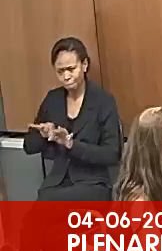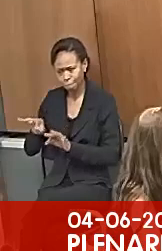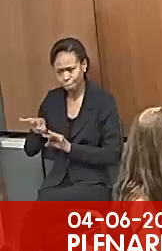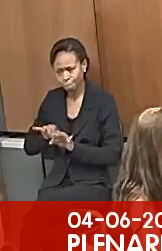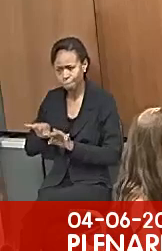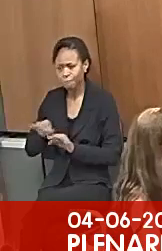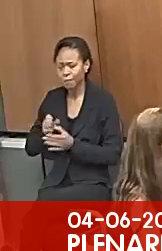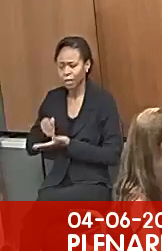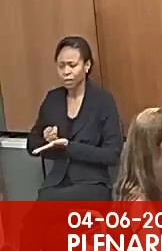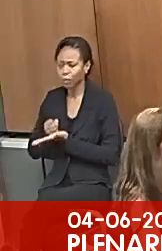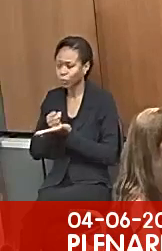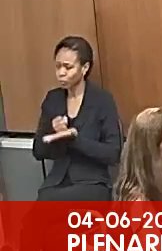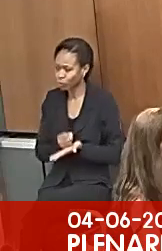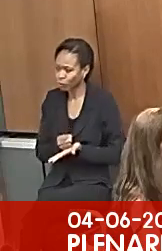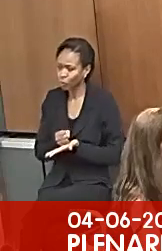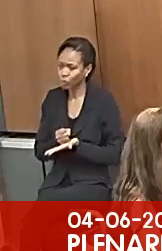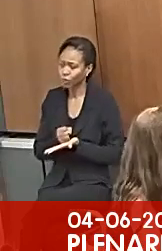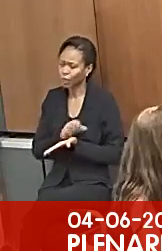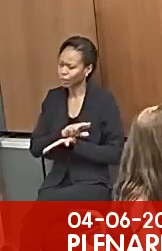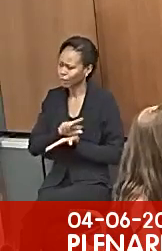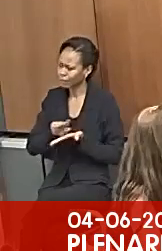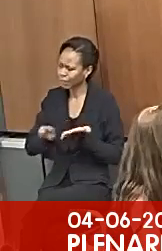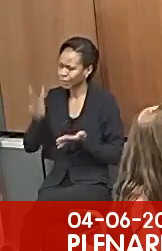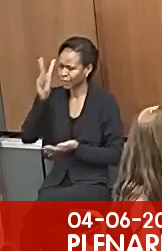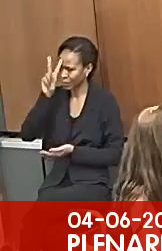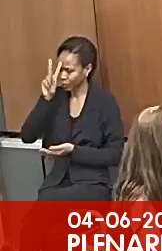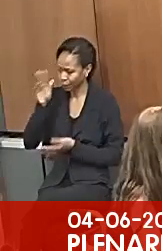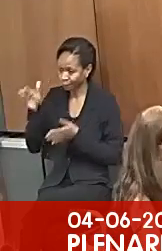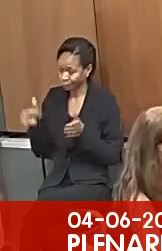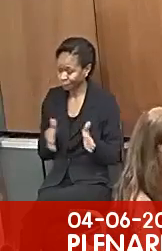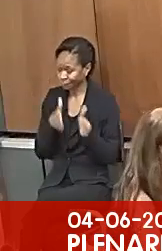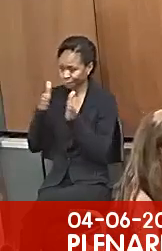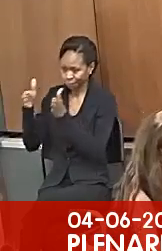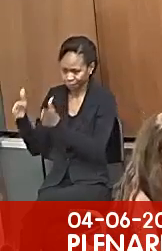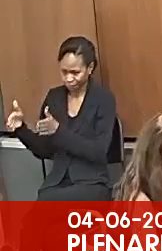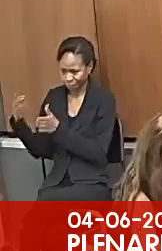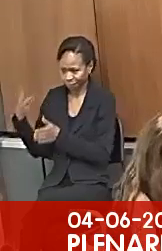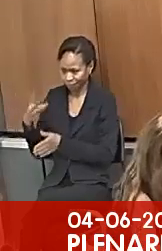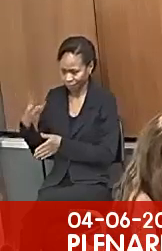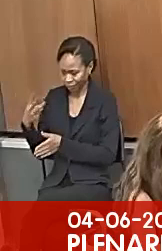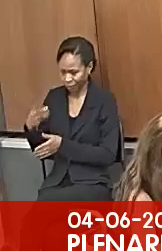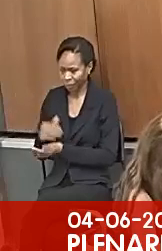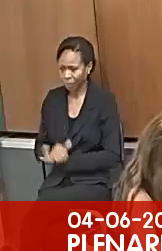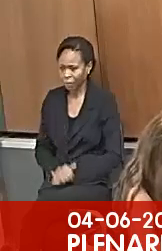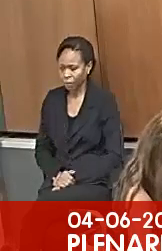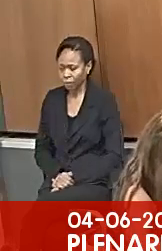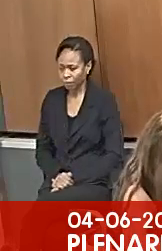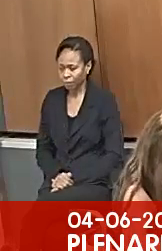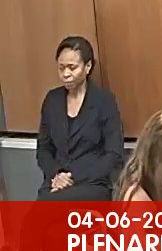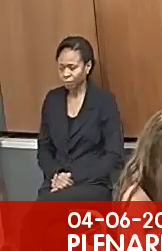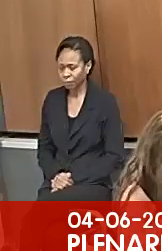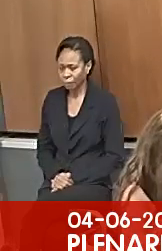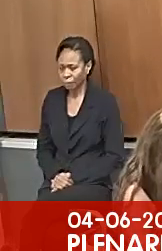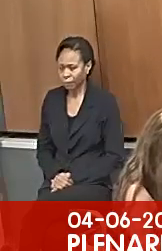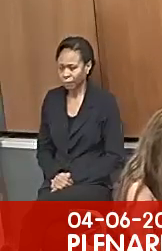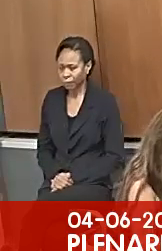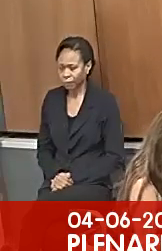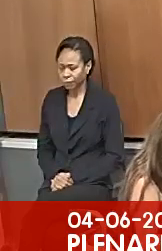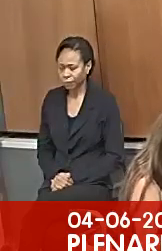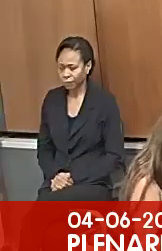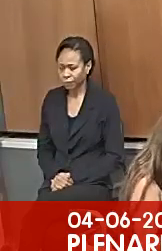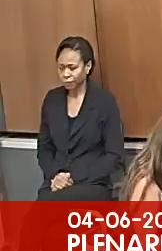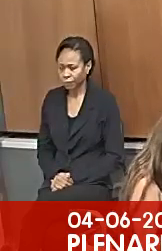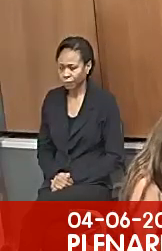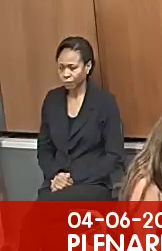em contribuição a tantas histórias. Vamos pular então a terceira fase. Tá ok? Não vamos aqui apreciar